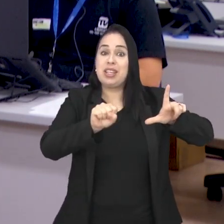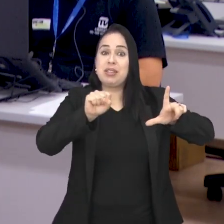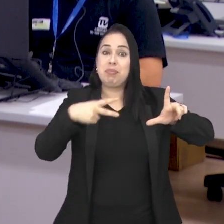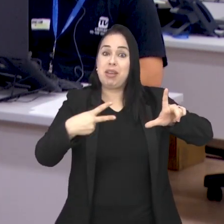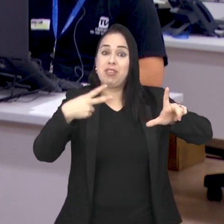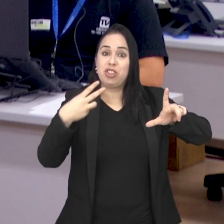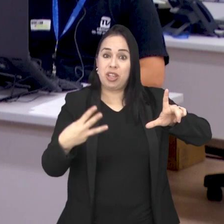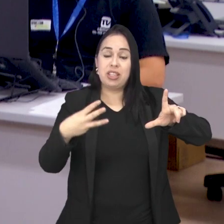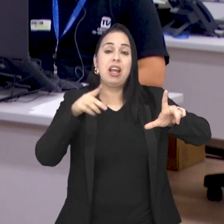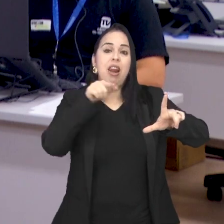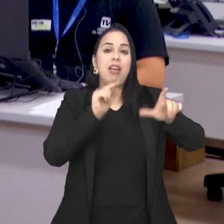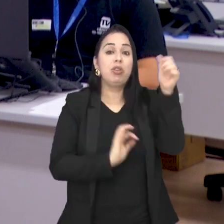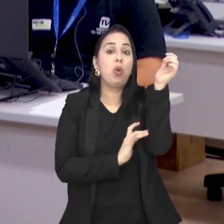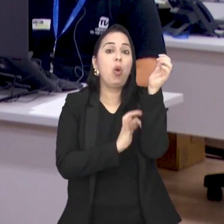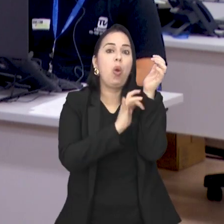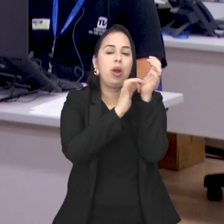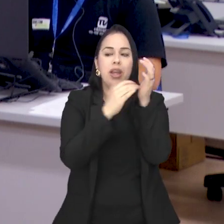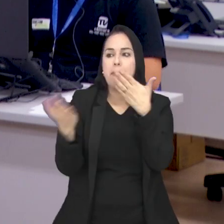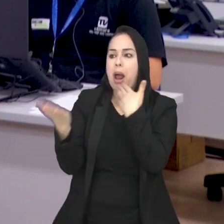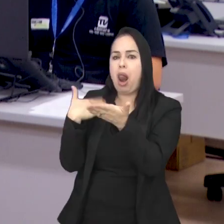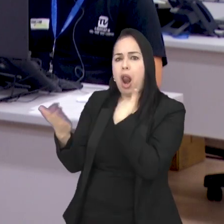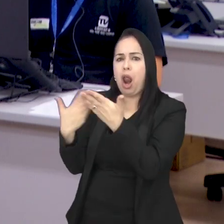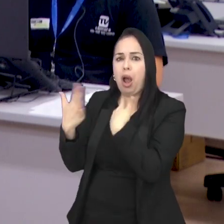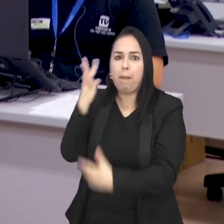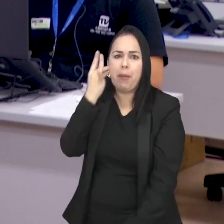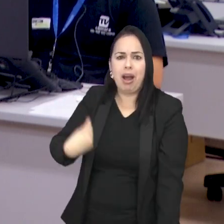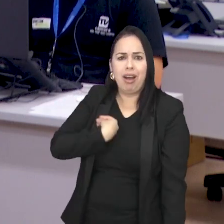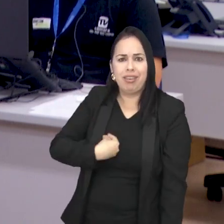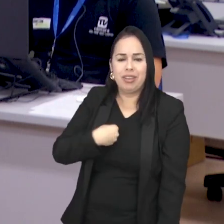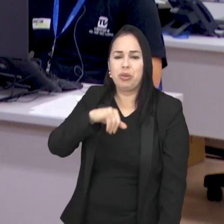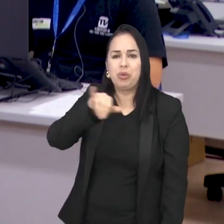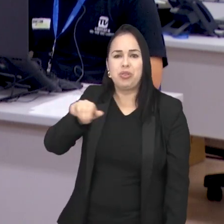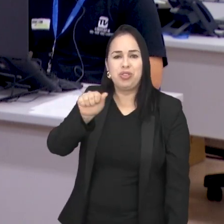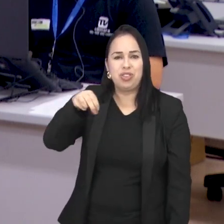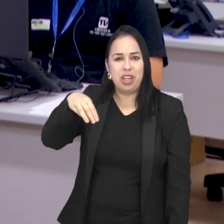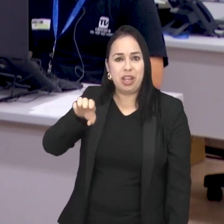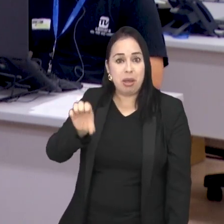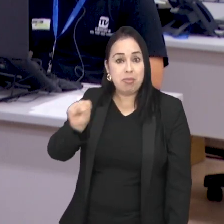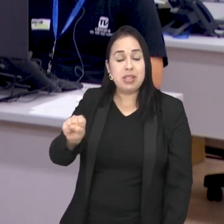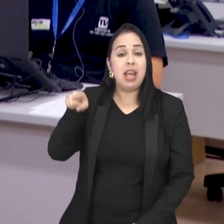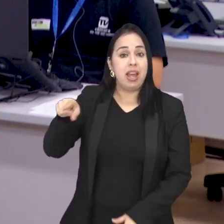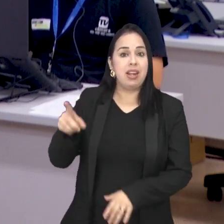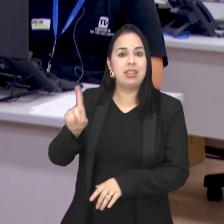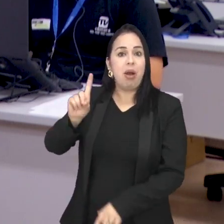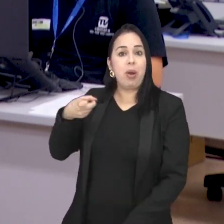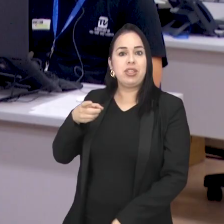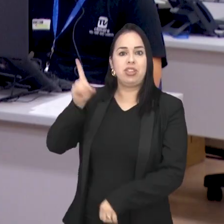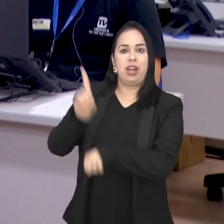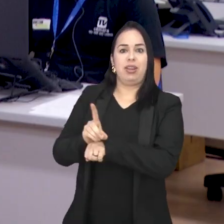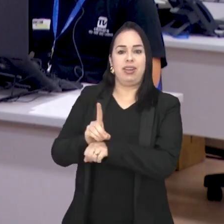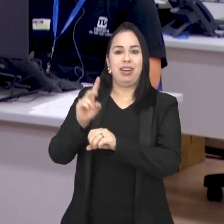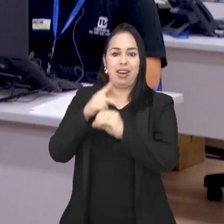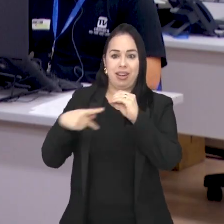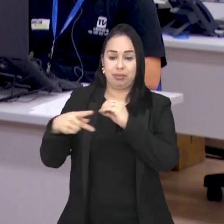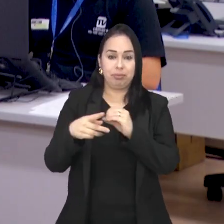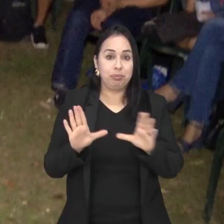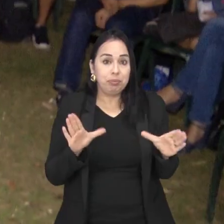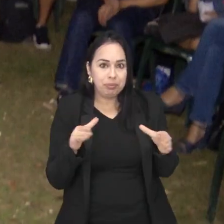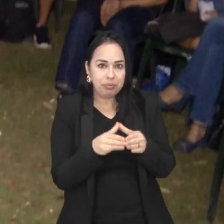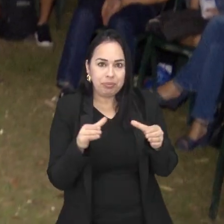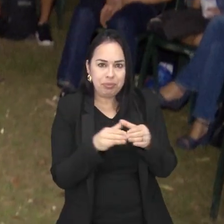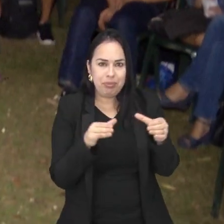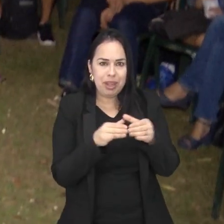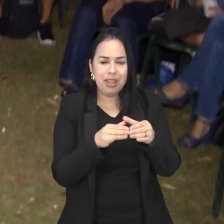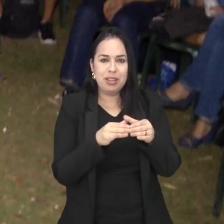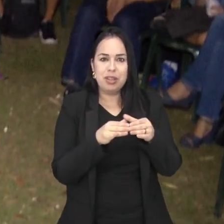do Space Studies Program lá no Vicentino Aranha. Elas puderam bater um papo cara a cara com James Green, ex-diretor da NASA.